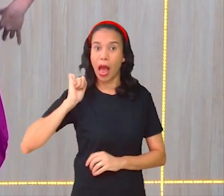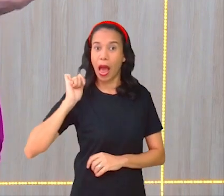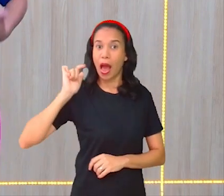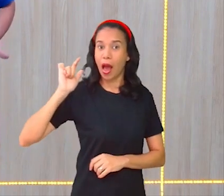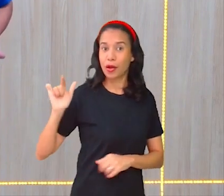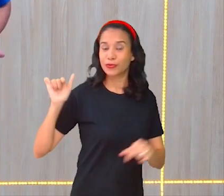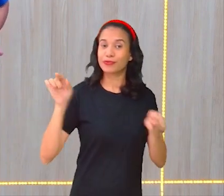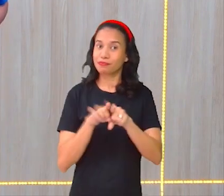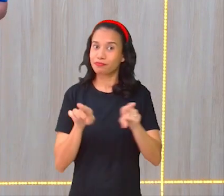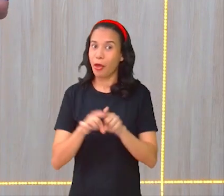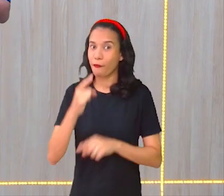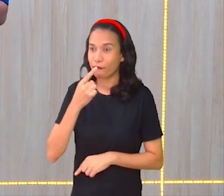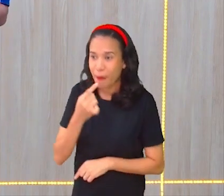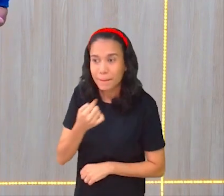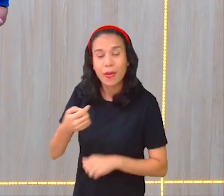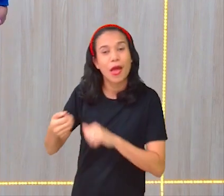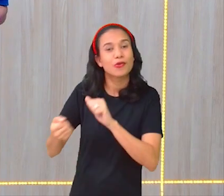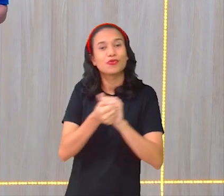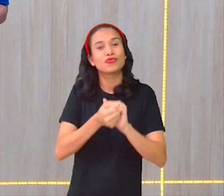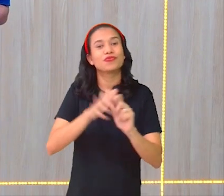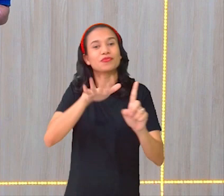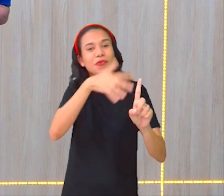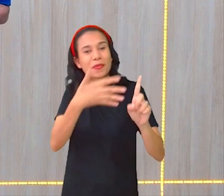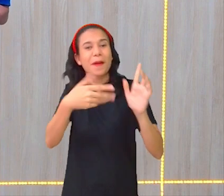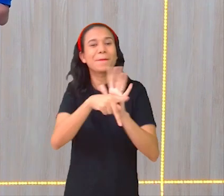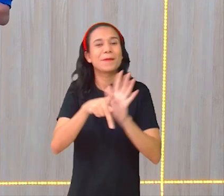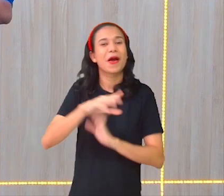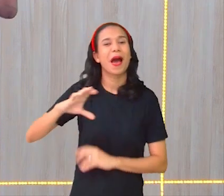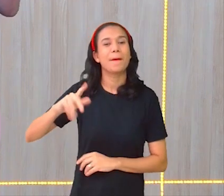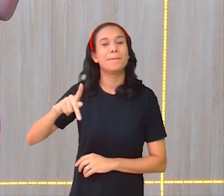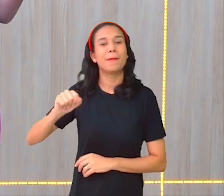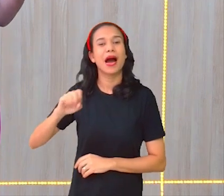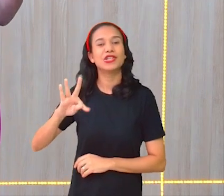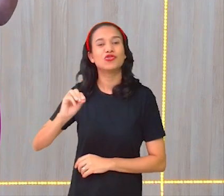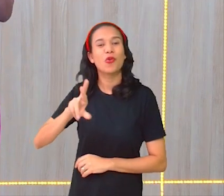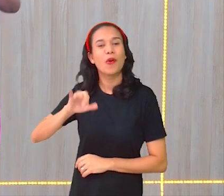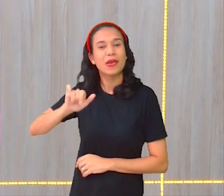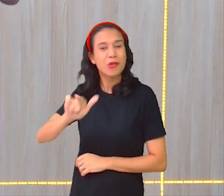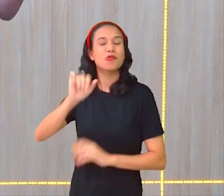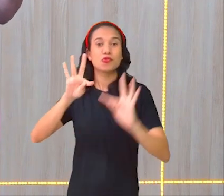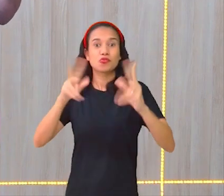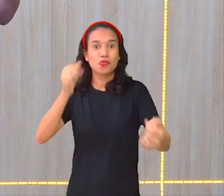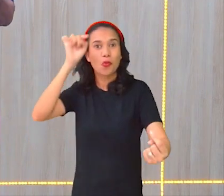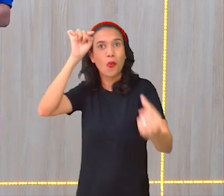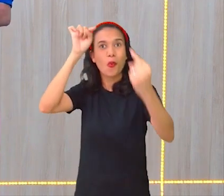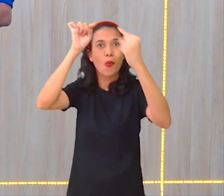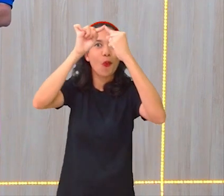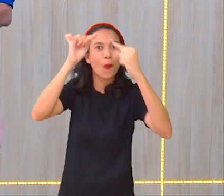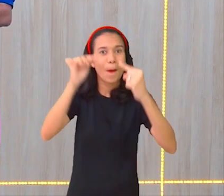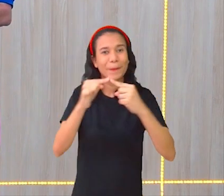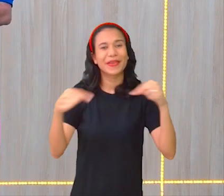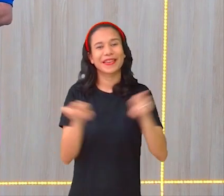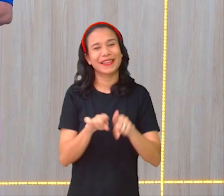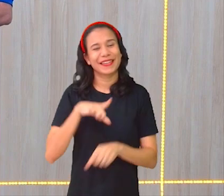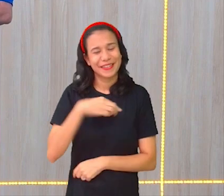e encarnado, em homenagem ao nosso pastoril. Então, tudo tem a ver. E temos